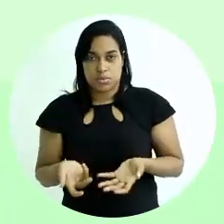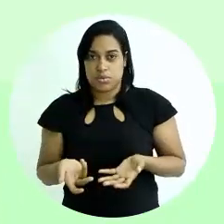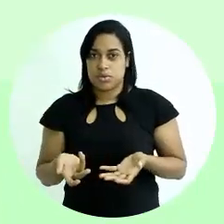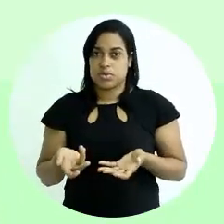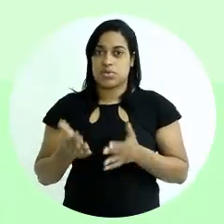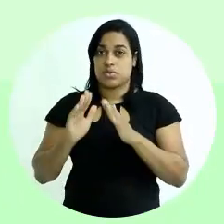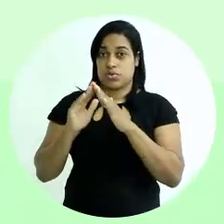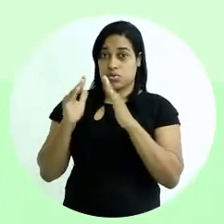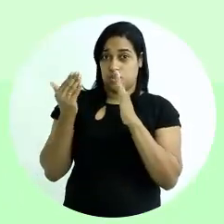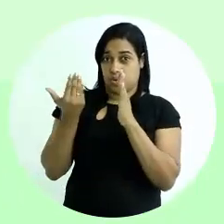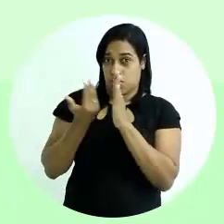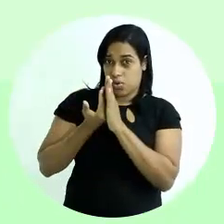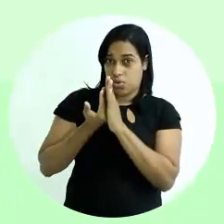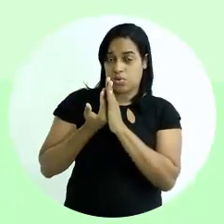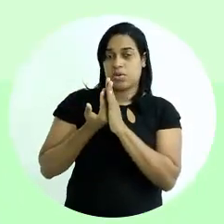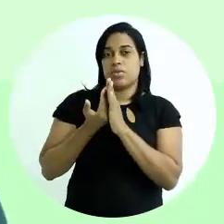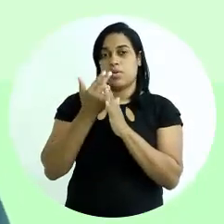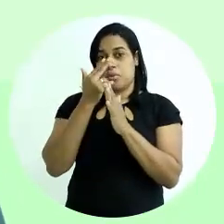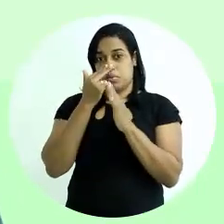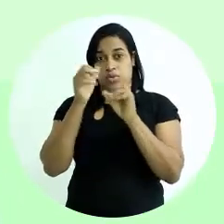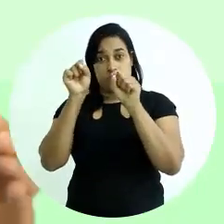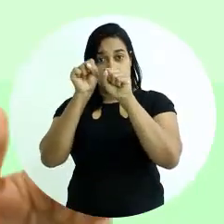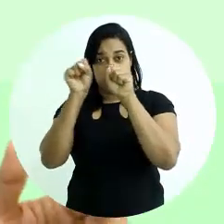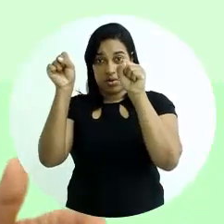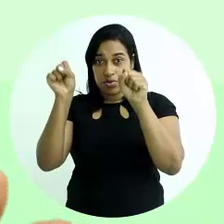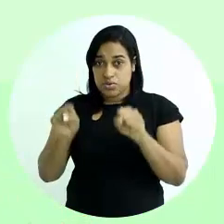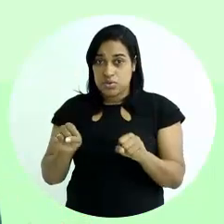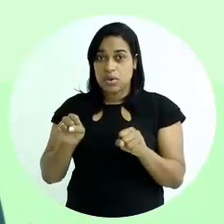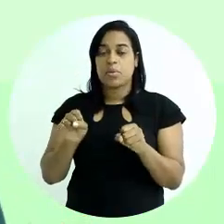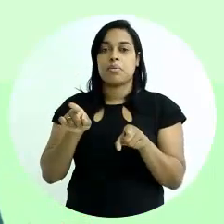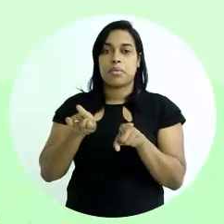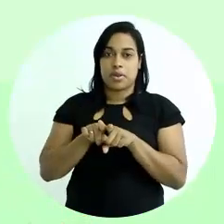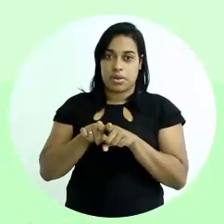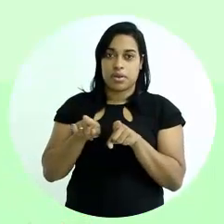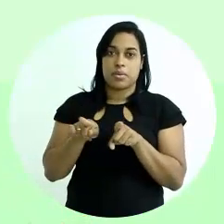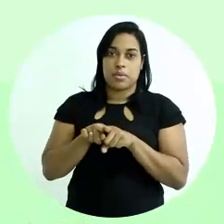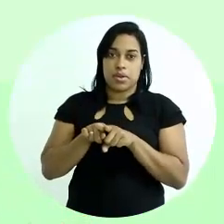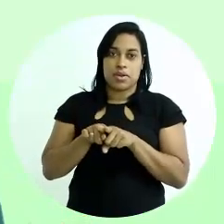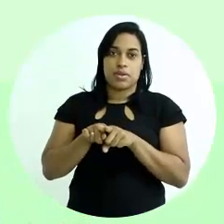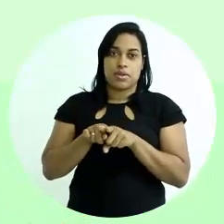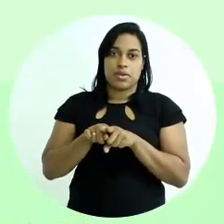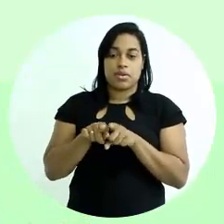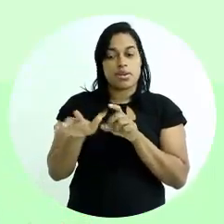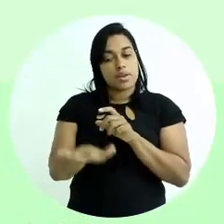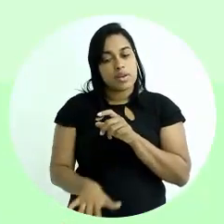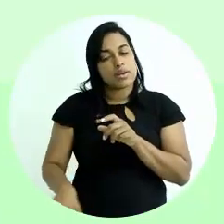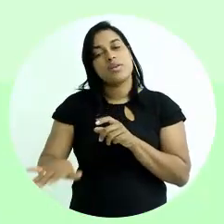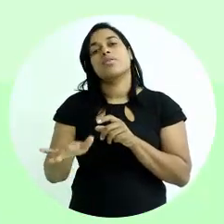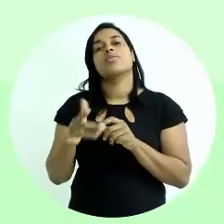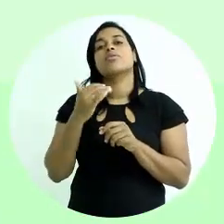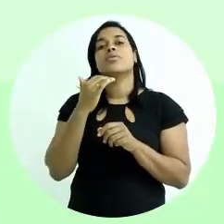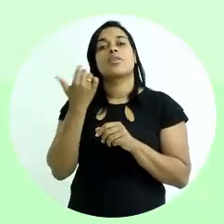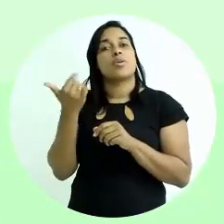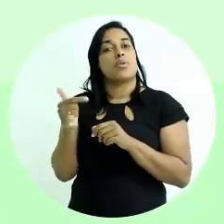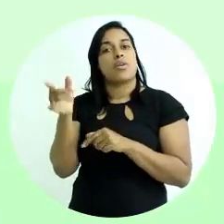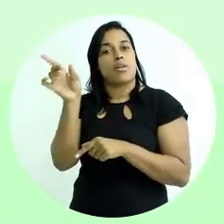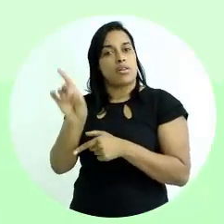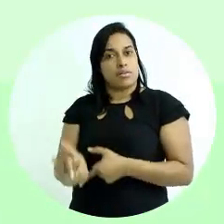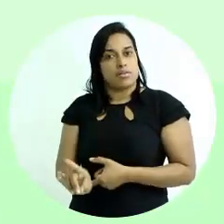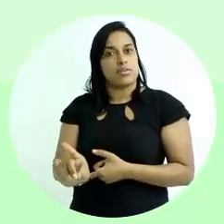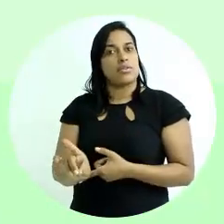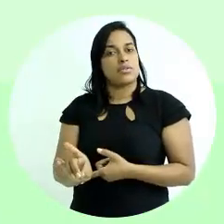é a mesma escola o mesmo sistema básico que a criança sem